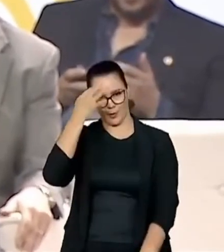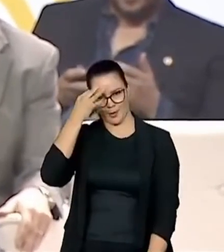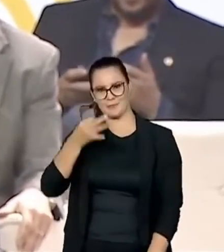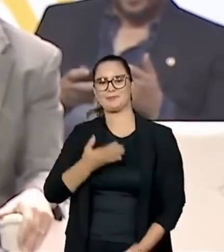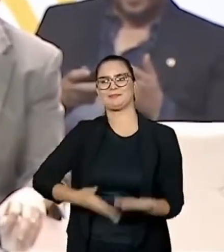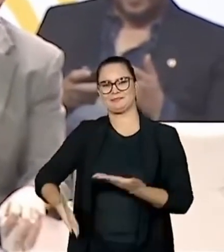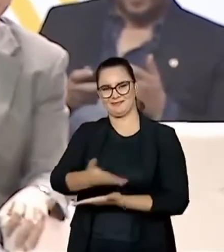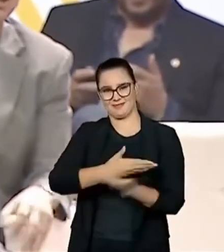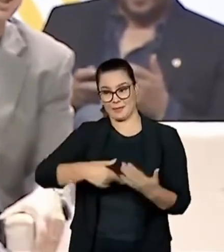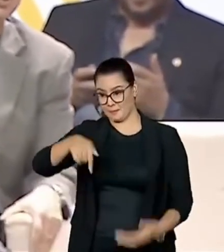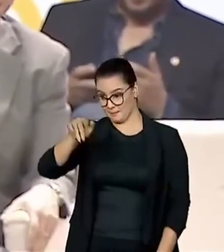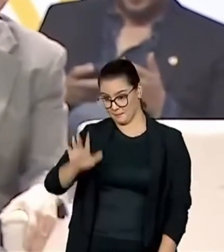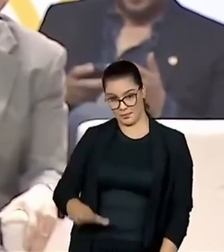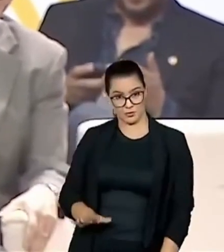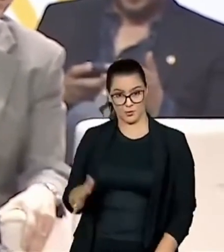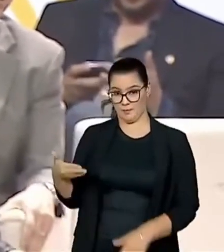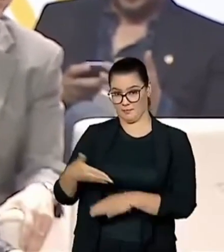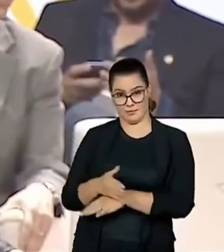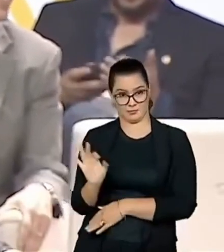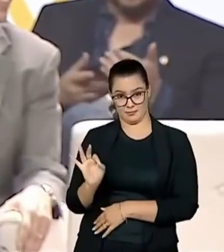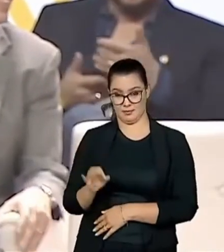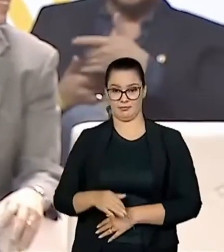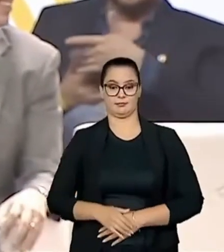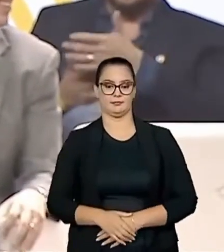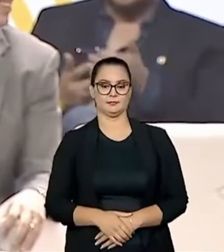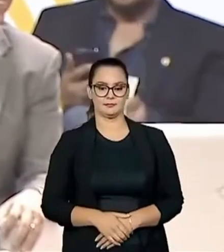entendemos. E quem não está aqui?